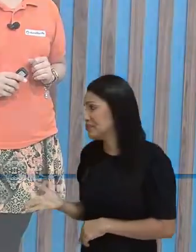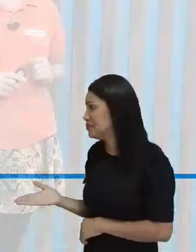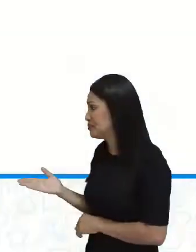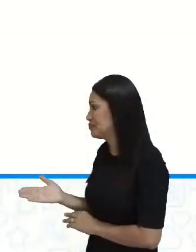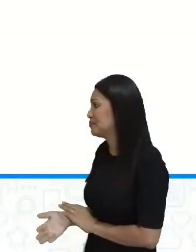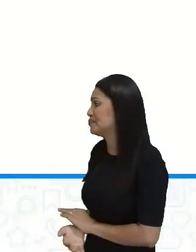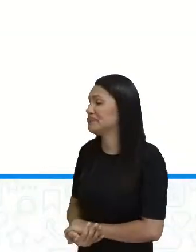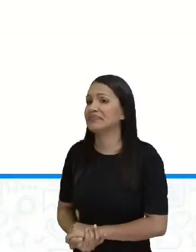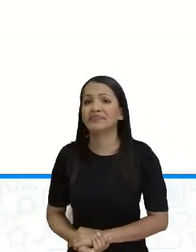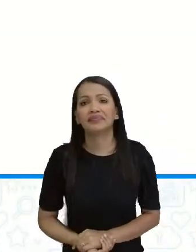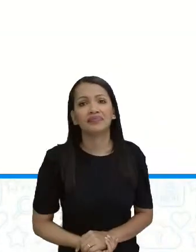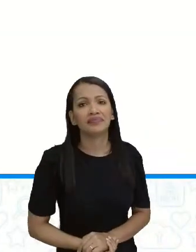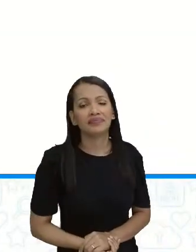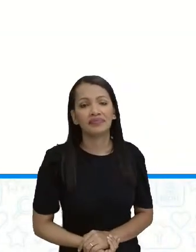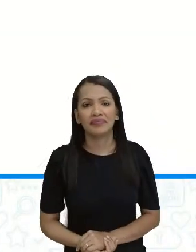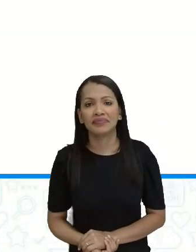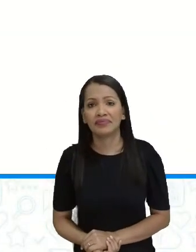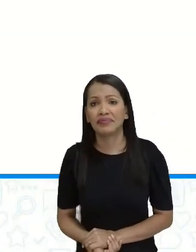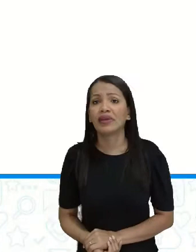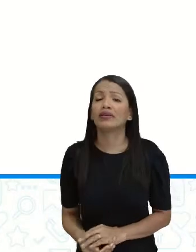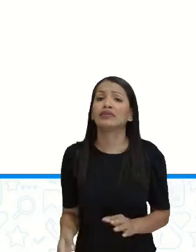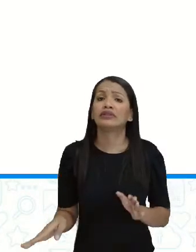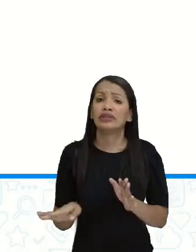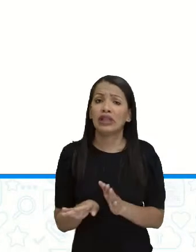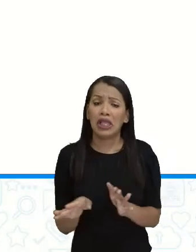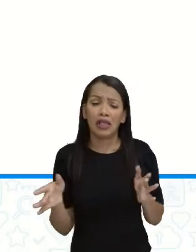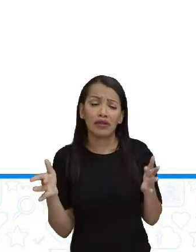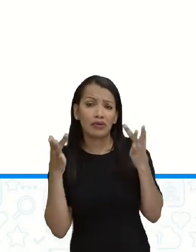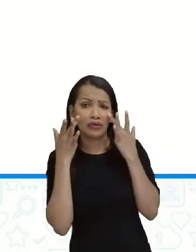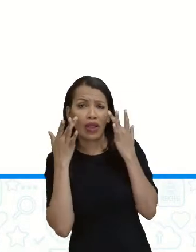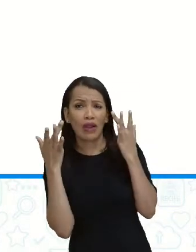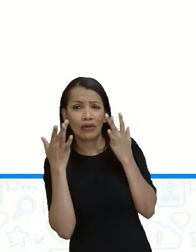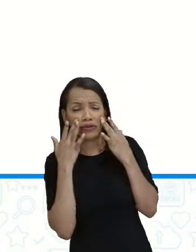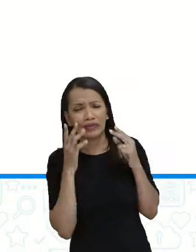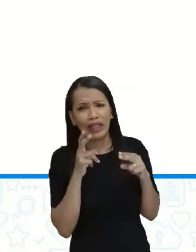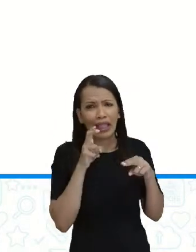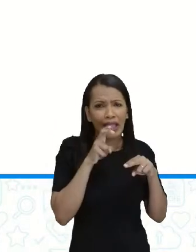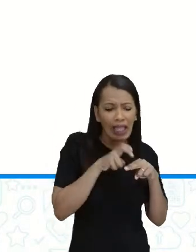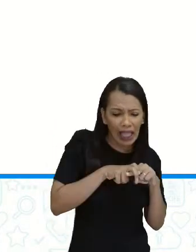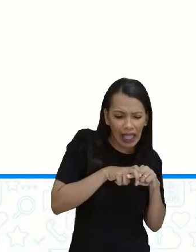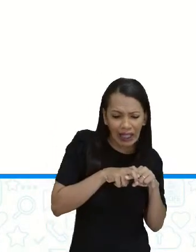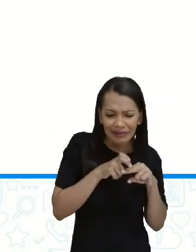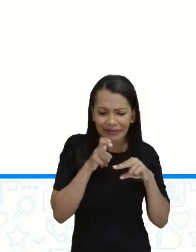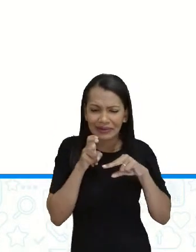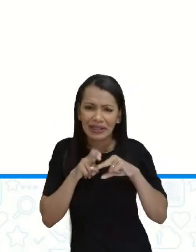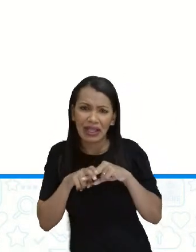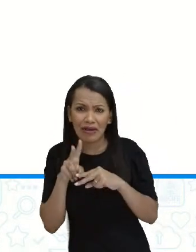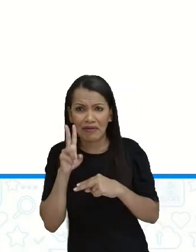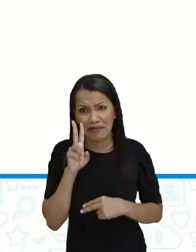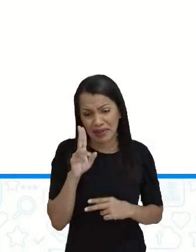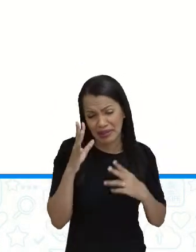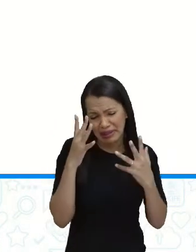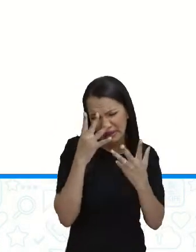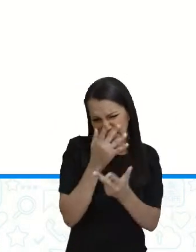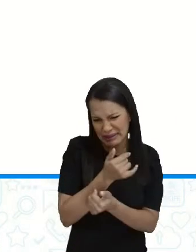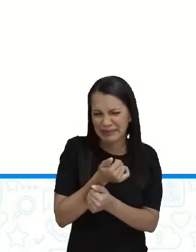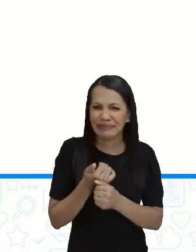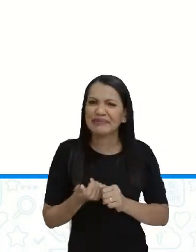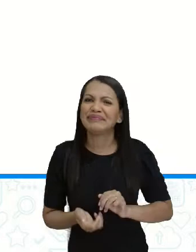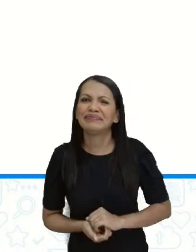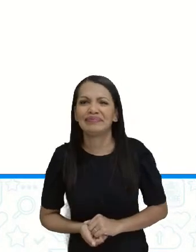Vai aparecendo as pessoas, vai chegando no teatro, vai sentando. Vê que bonitinho.